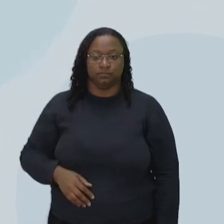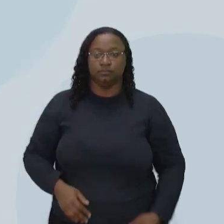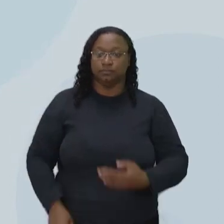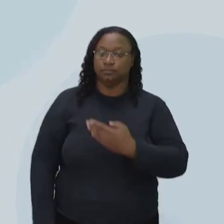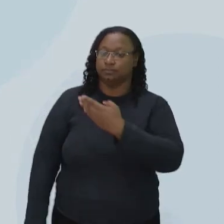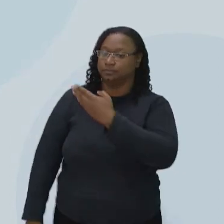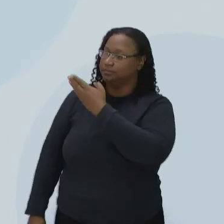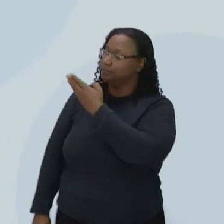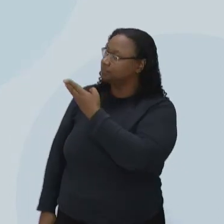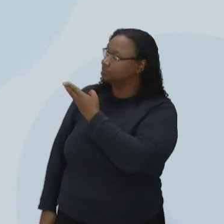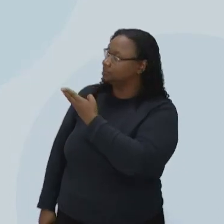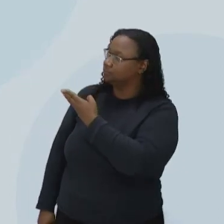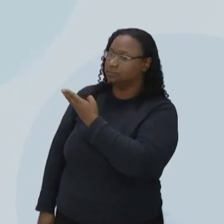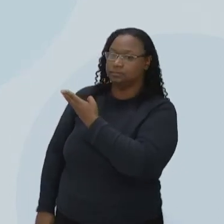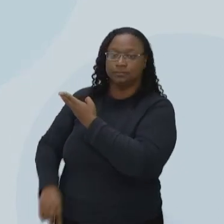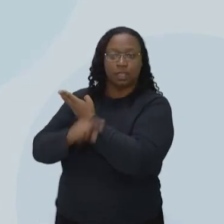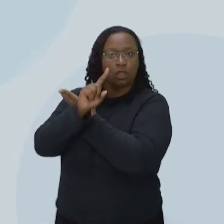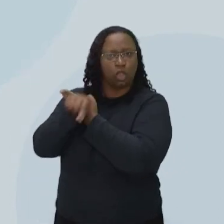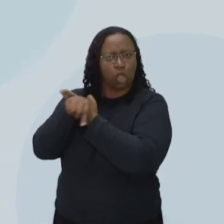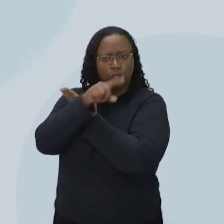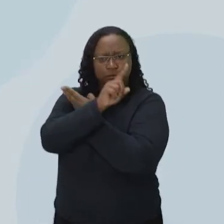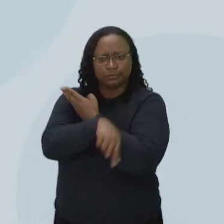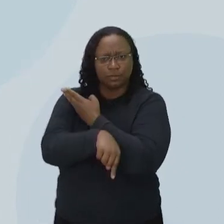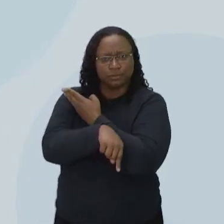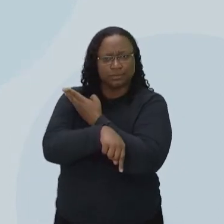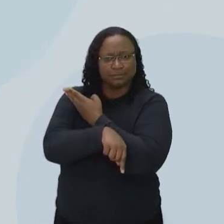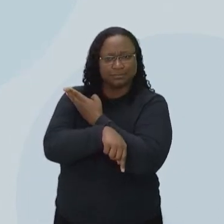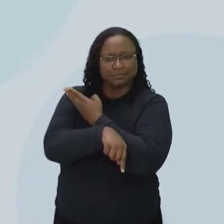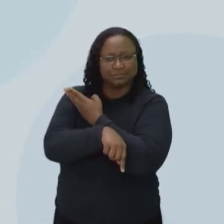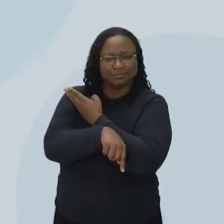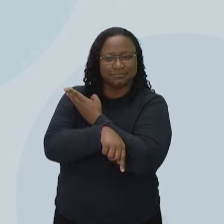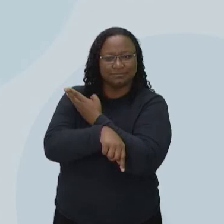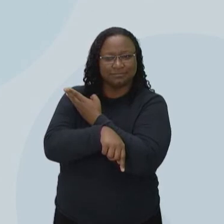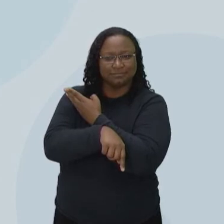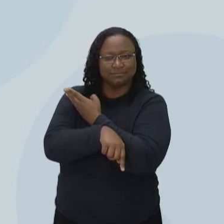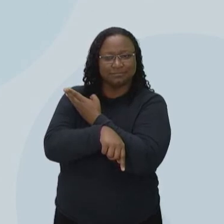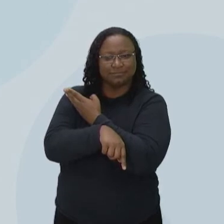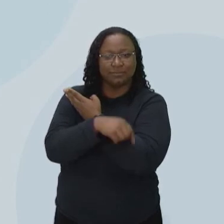cortar 10 a menos 2 com 2 zeros aqui, vai ficar com